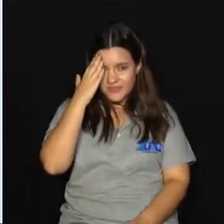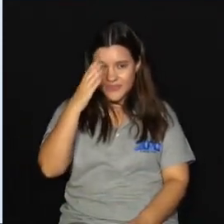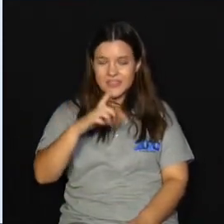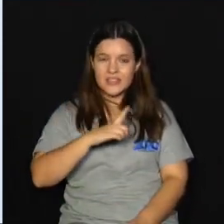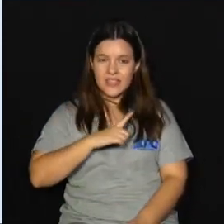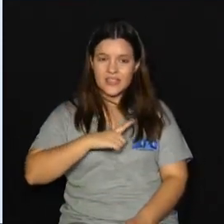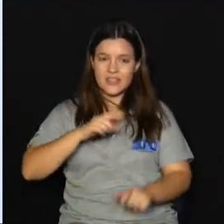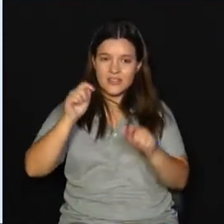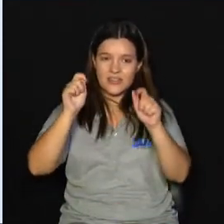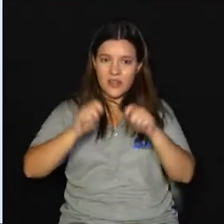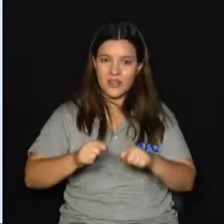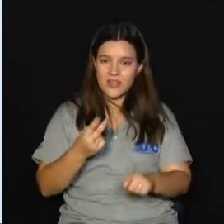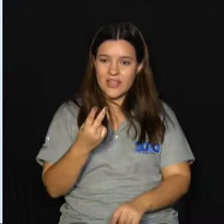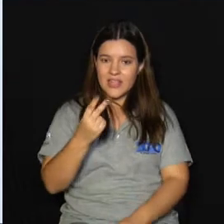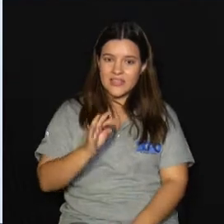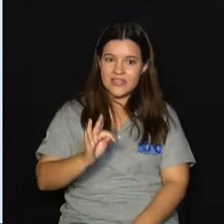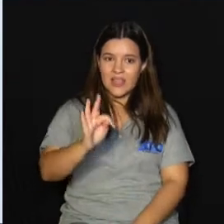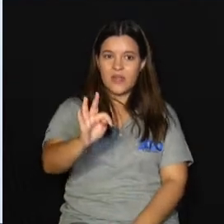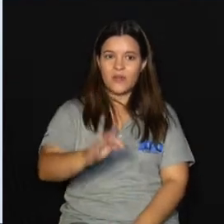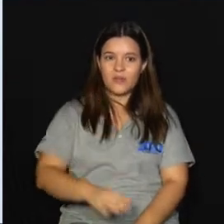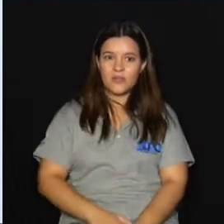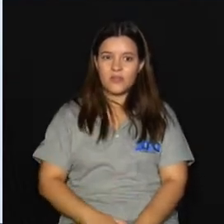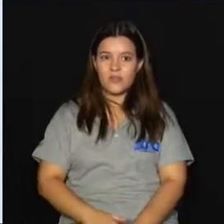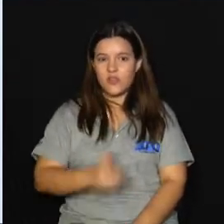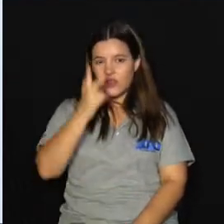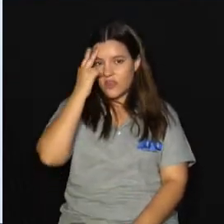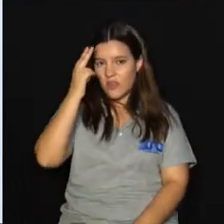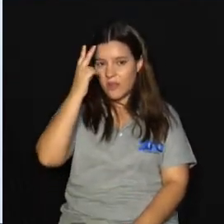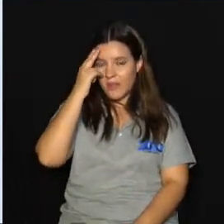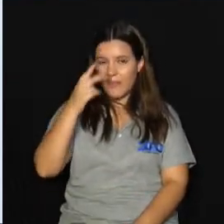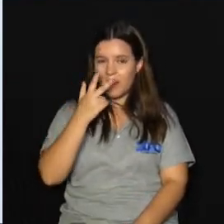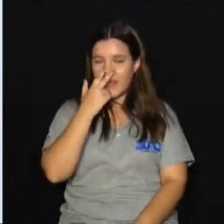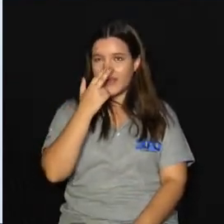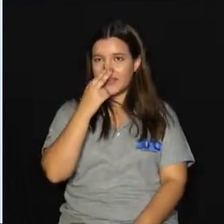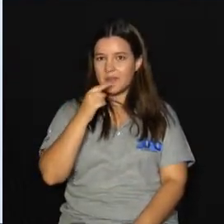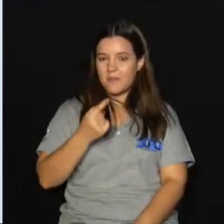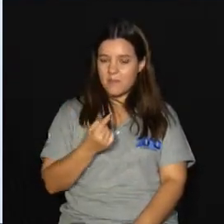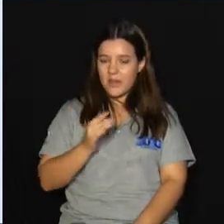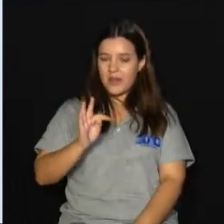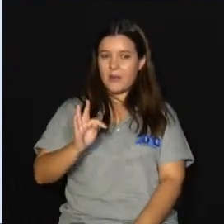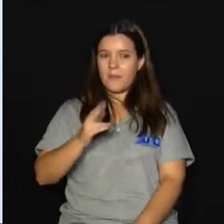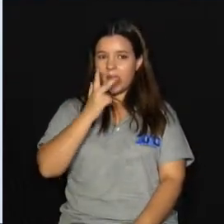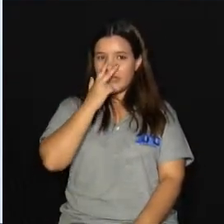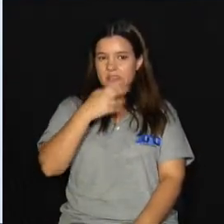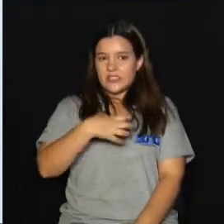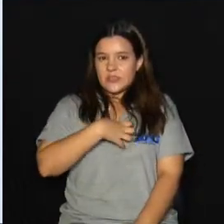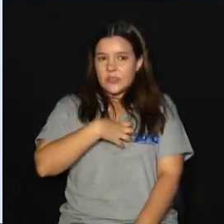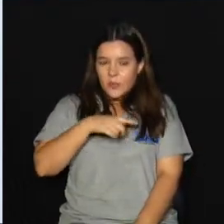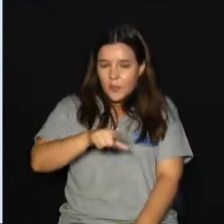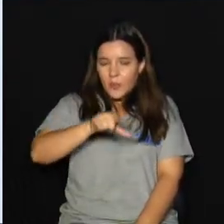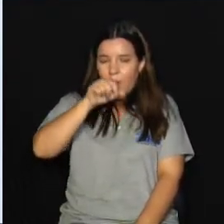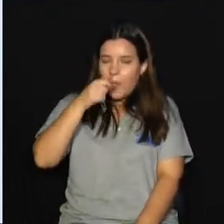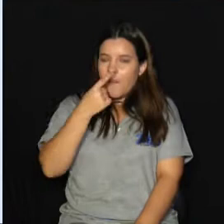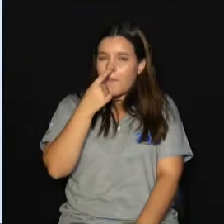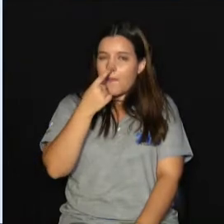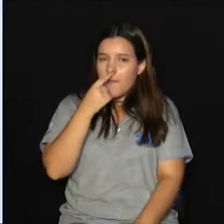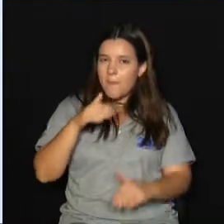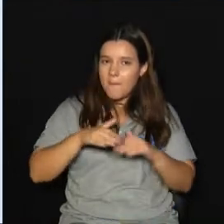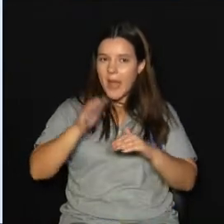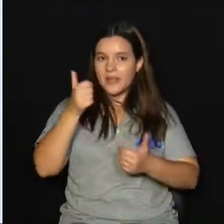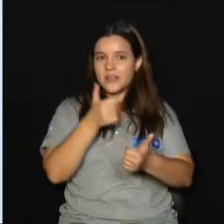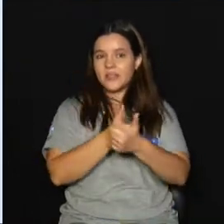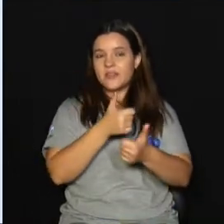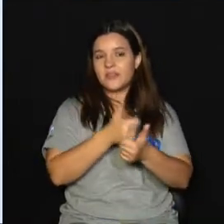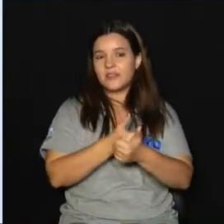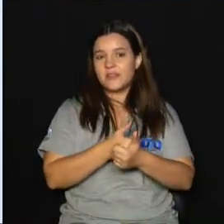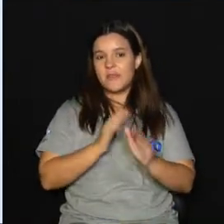existe a possibilidade de ter um segundo turno, aí normalmente a gente fala que no primeiro turno o eleitor vai mais na preferência mais próxima da que ele quer,